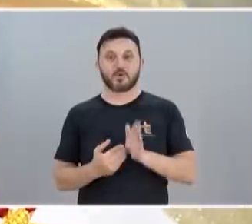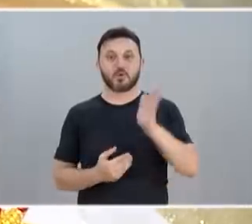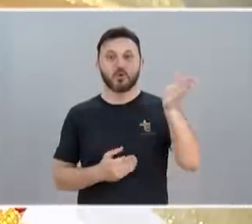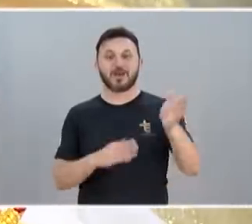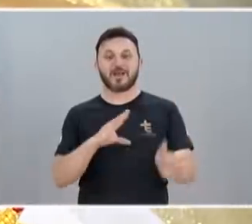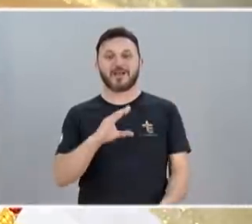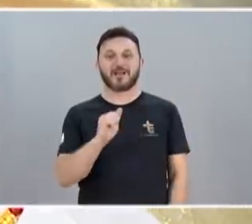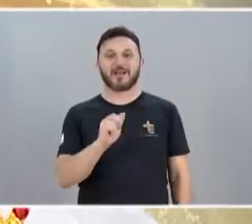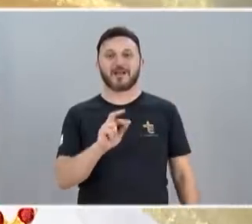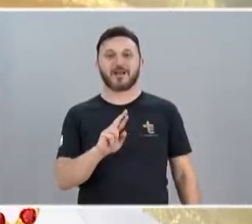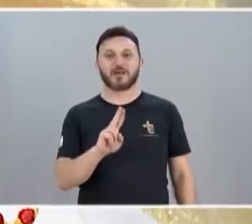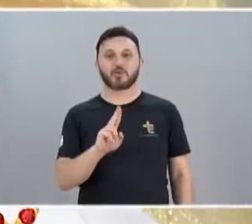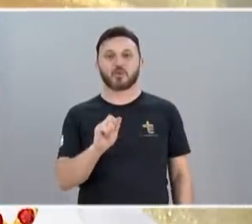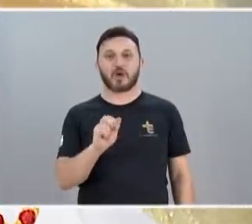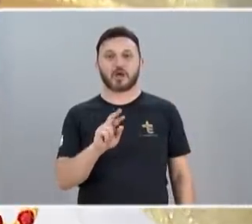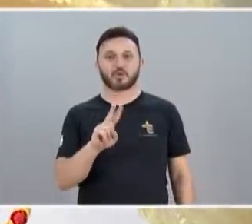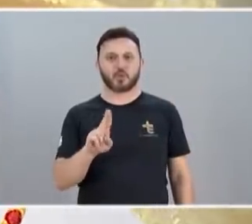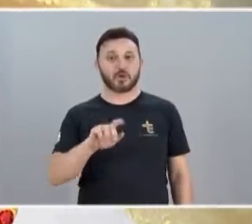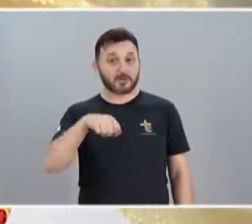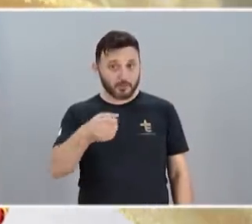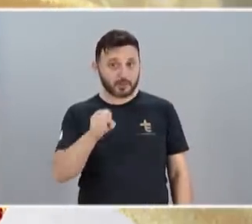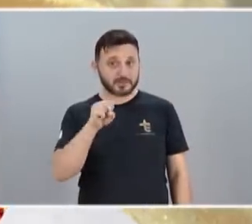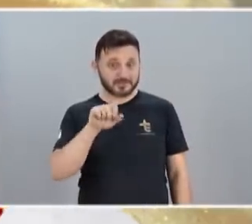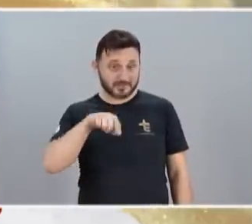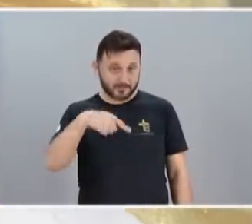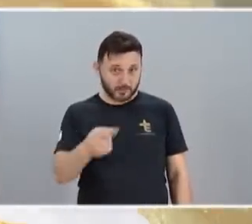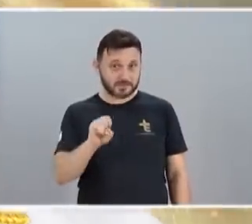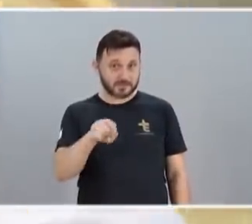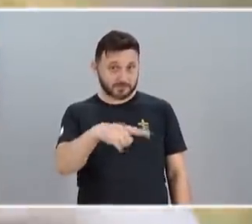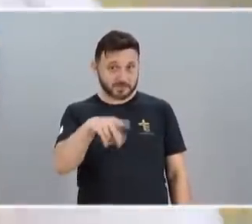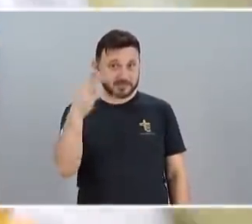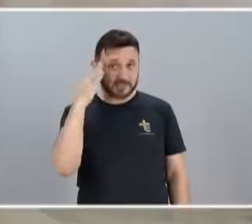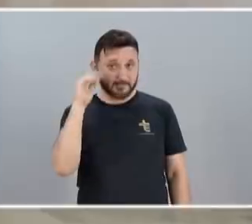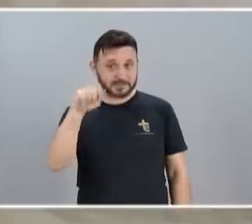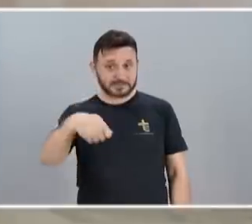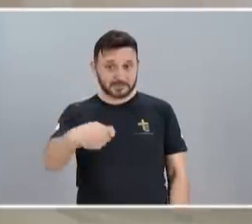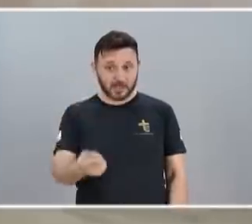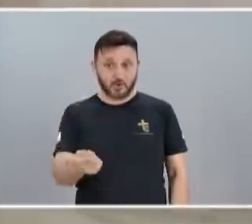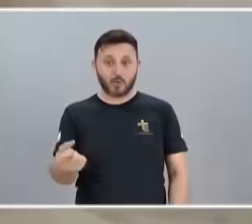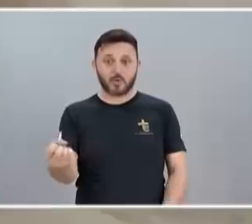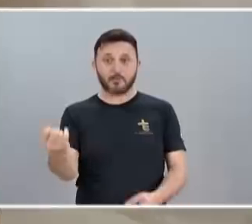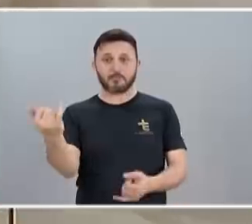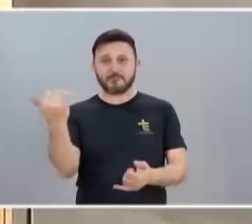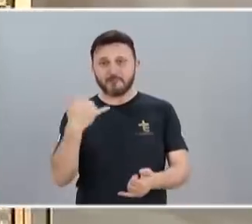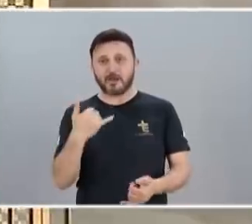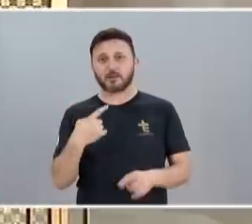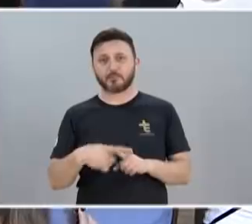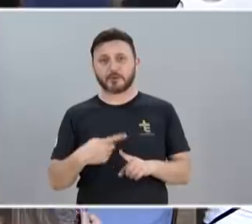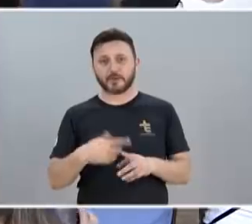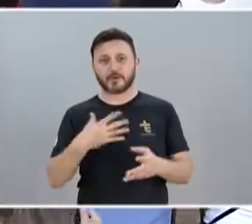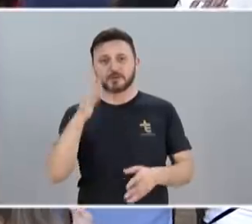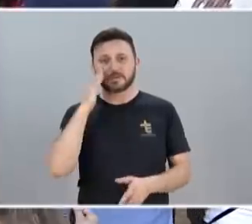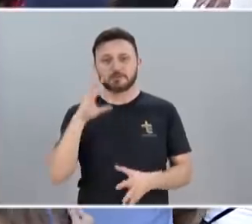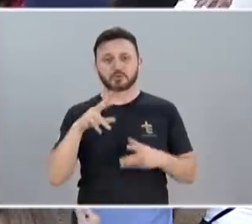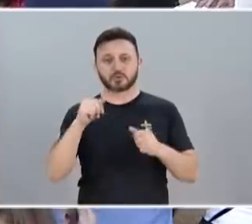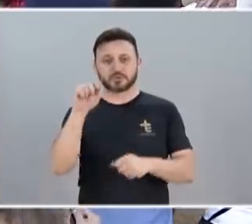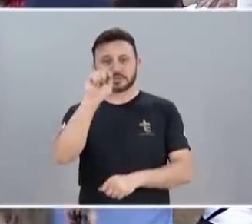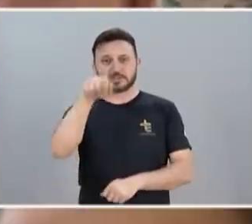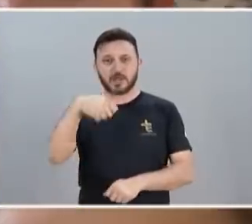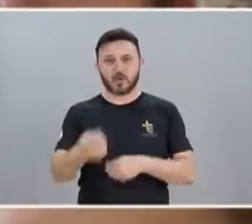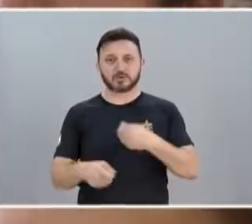Caruaru, no espaço Difusora, Shopping Difusora. Por sinal, quem tem o livro Combate